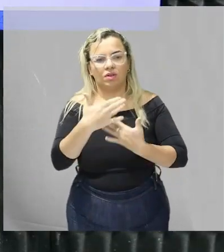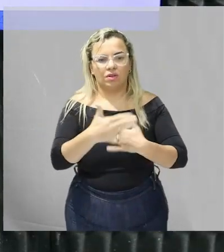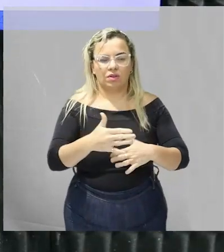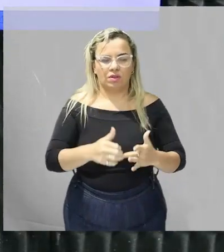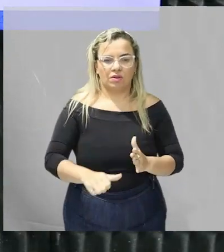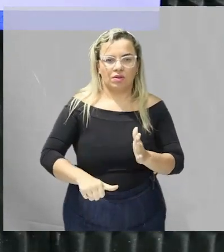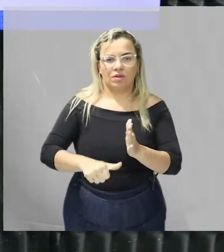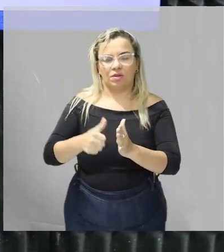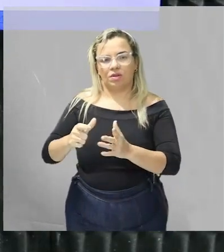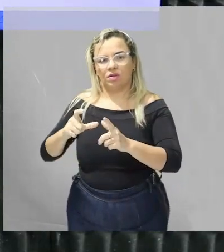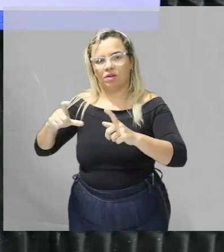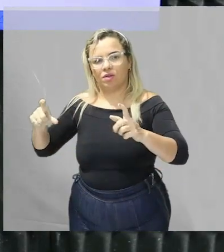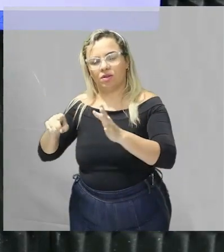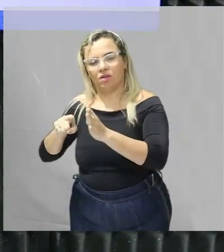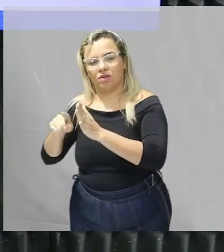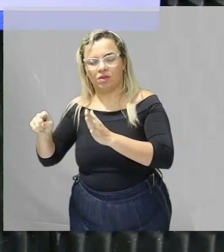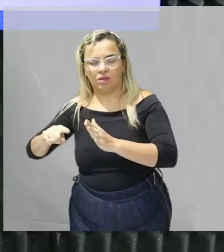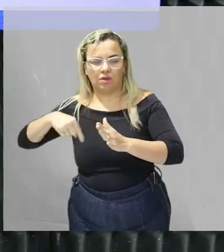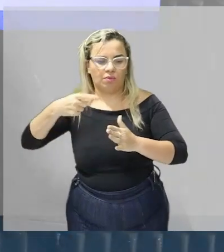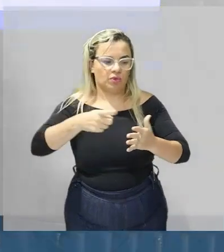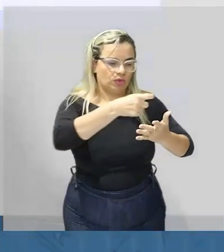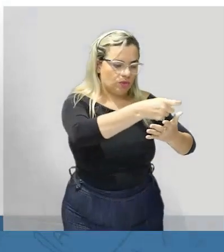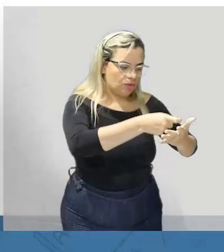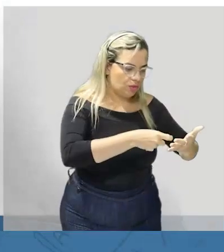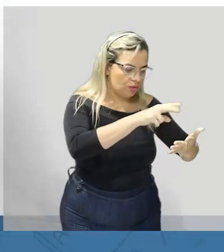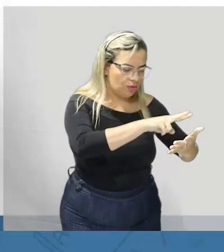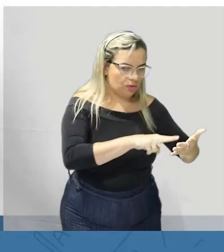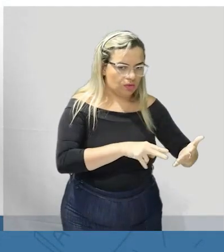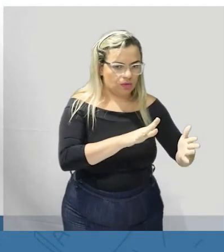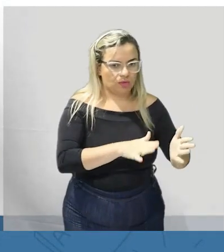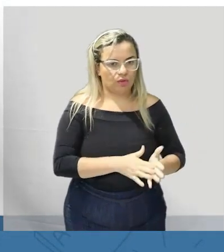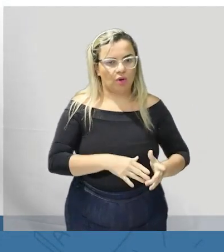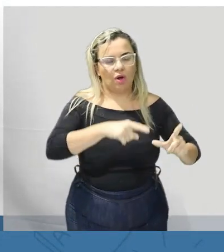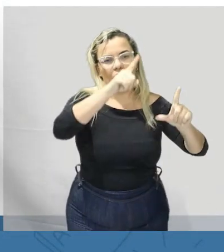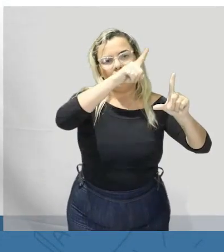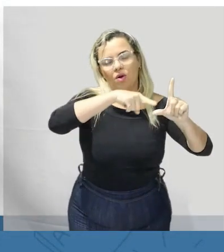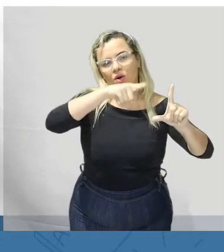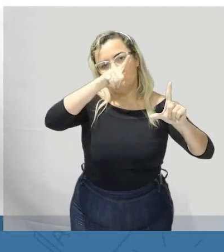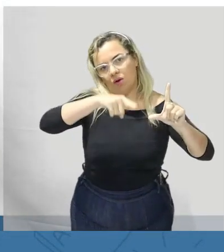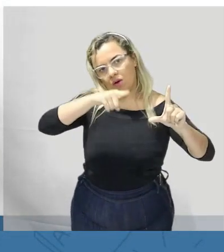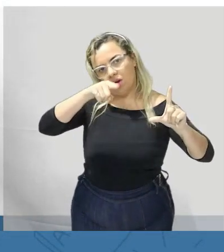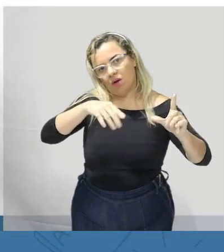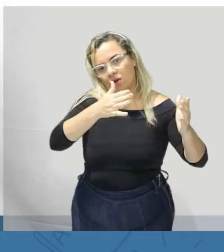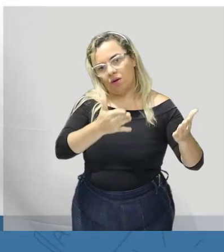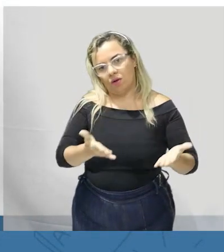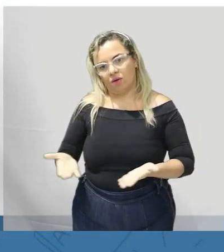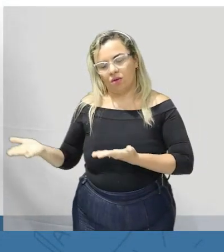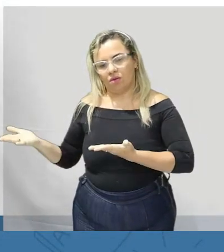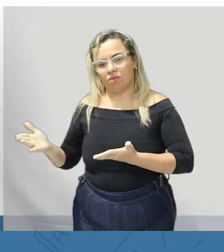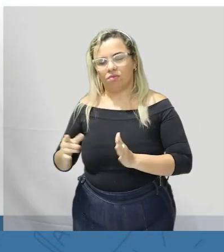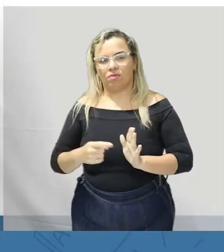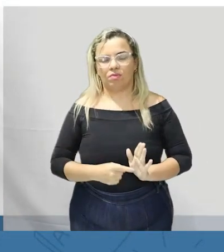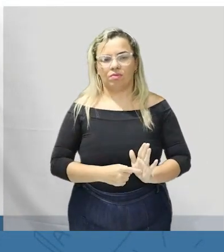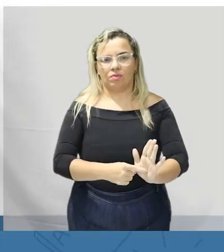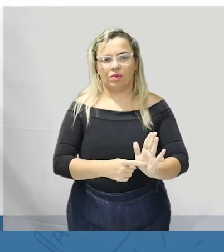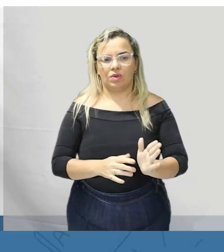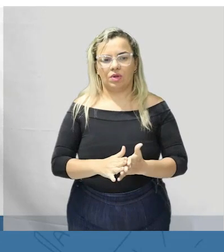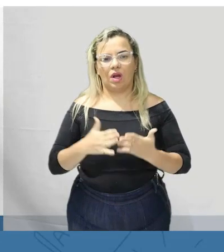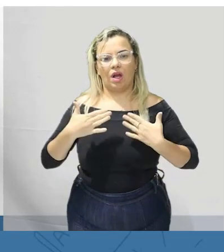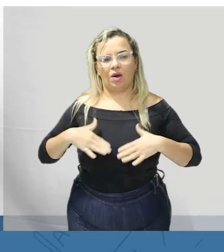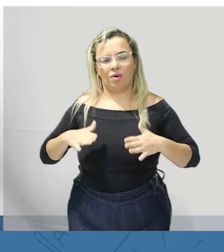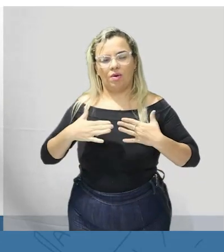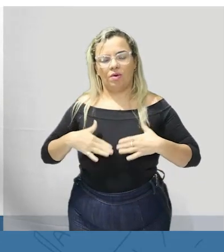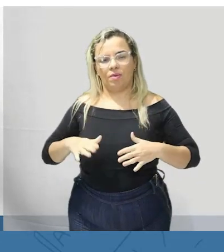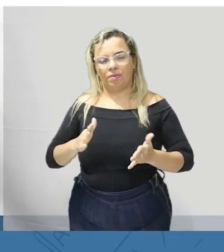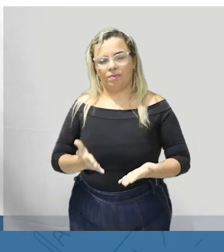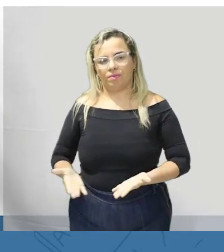gente analisa o comando e depois a gente analisa o texto motivador, no caso aqui um gráfico motivador. Tá aqui o gráfico, não vou analisar ele com calma agora.